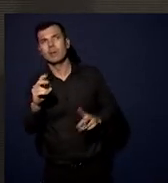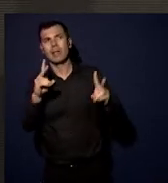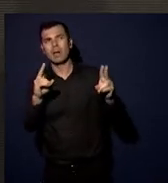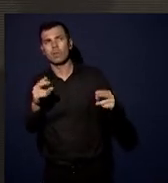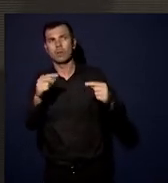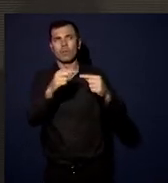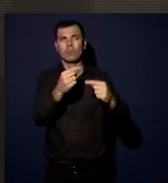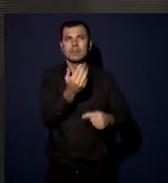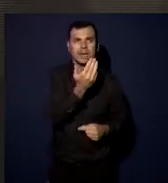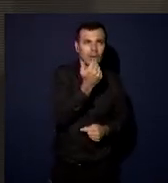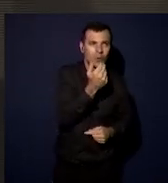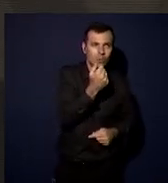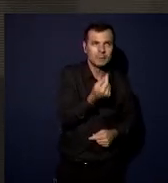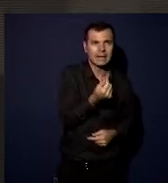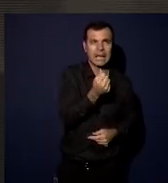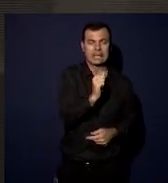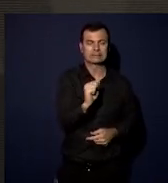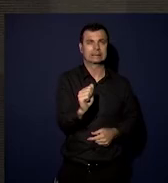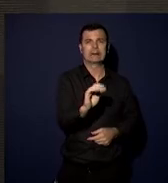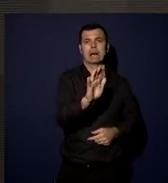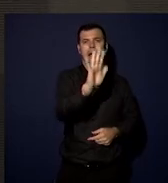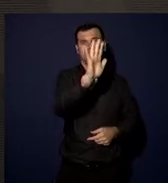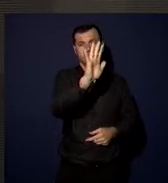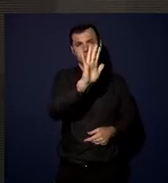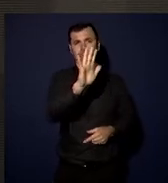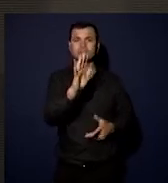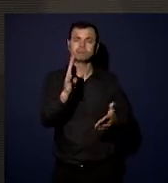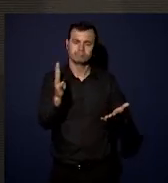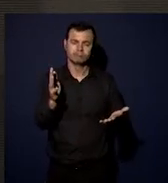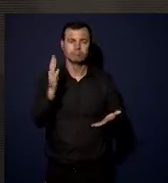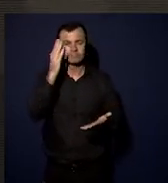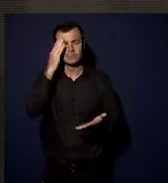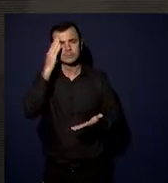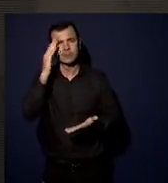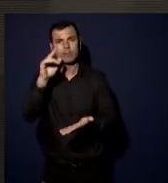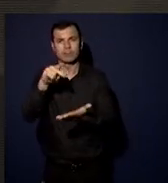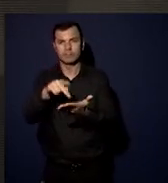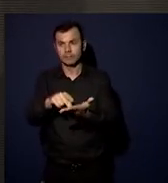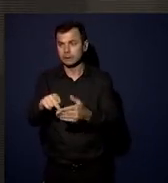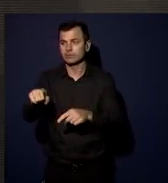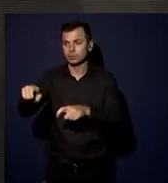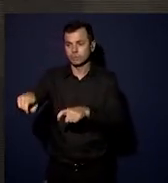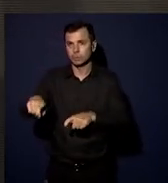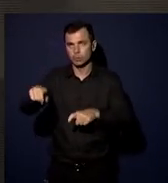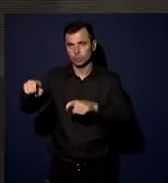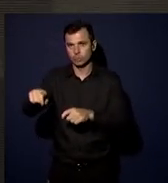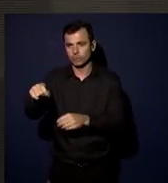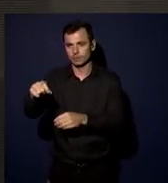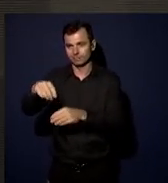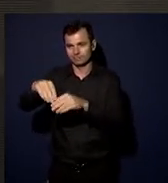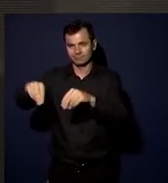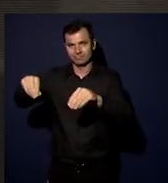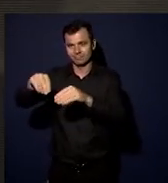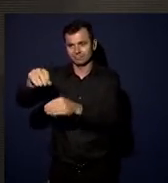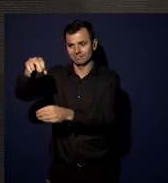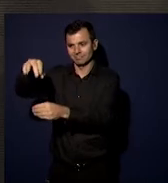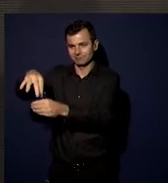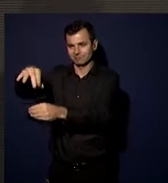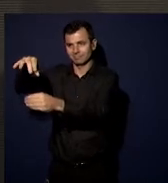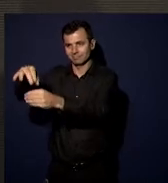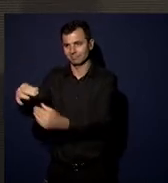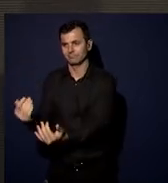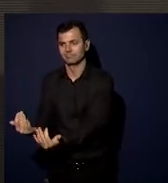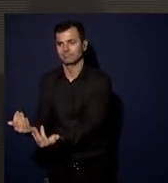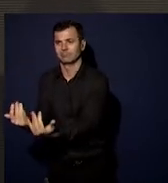ou comida mais cara né e de fato a agricultura em que é a base do biocombustível é um